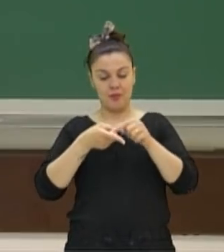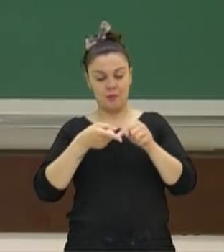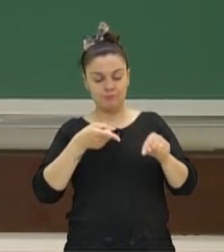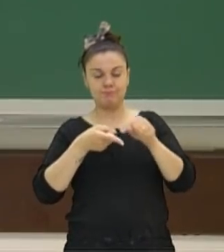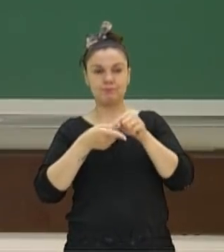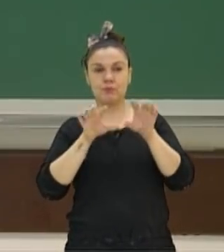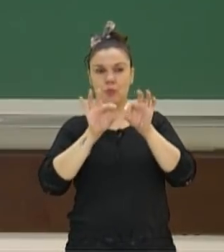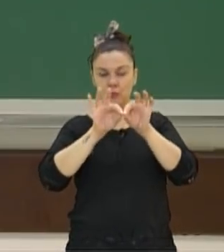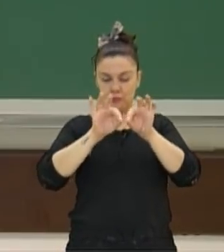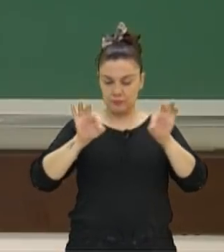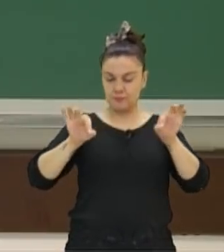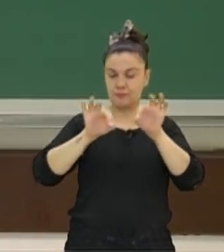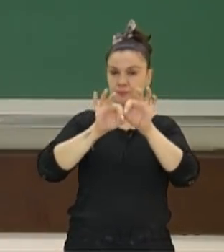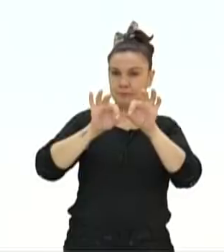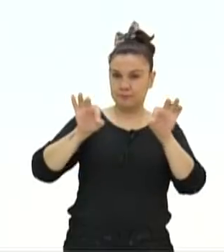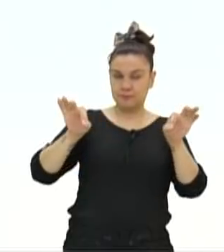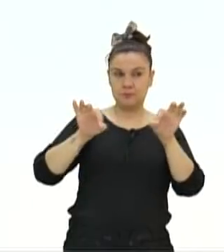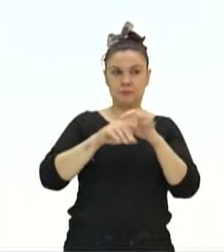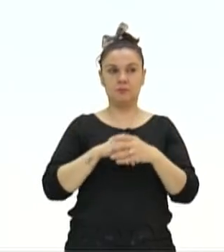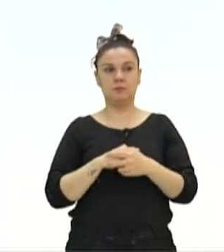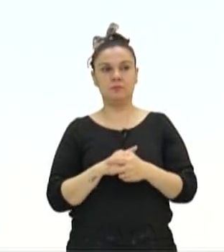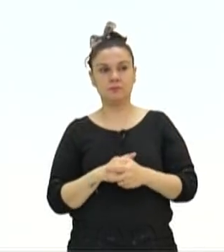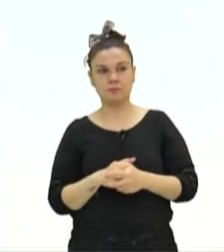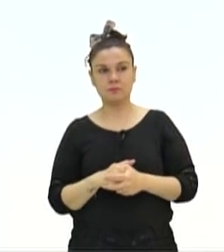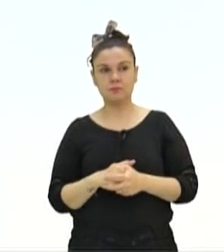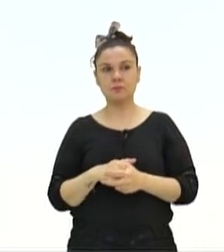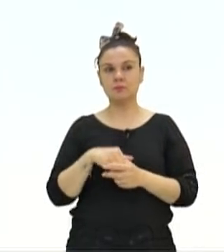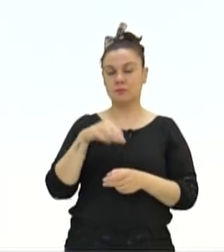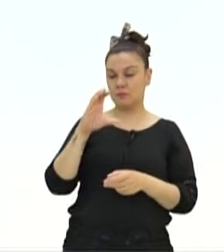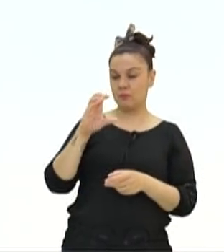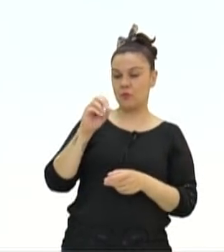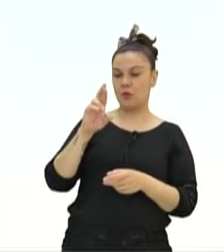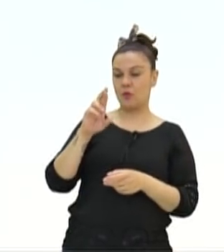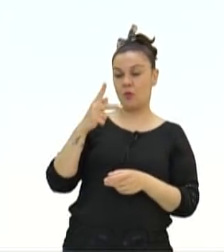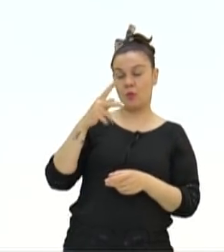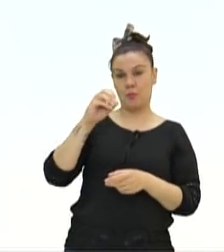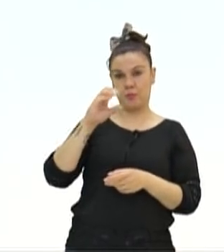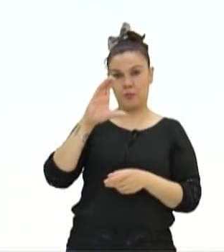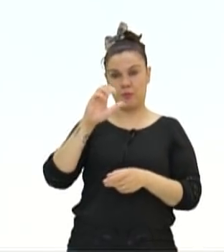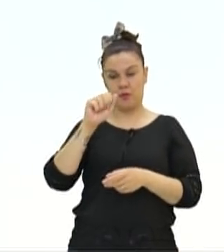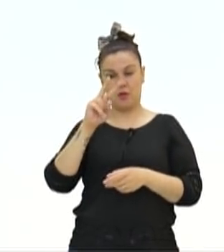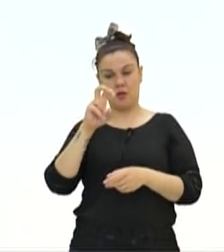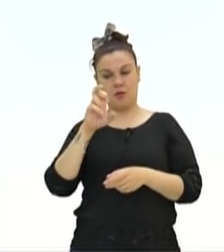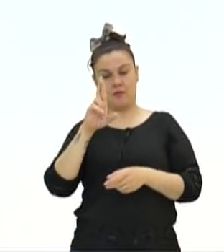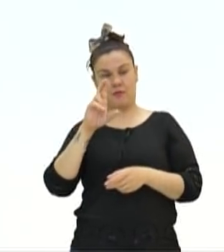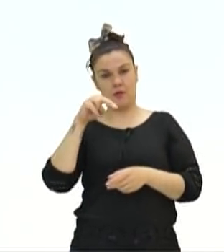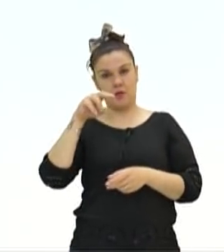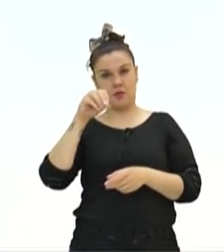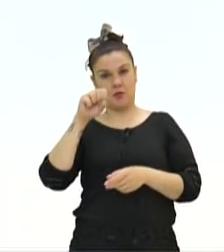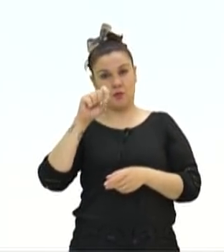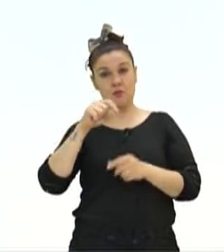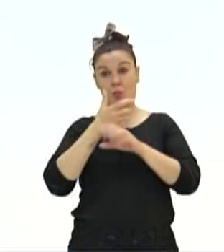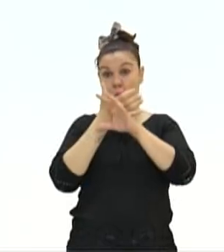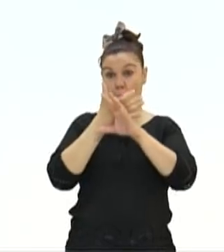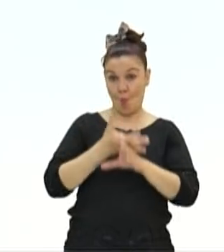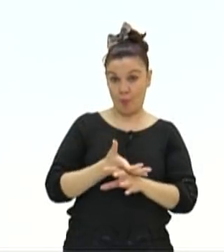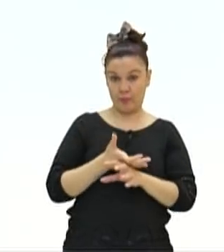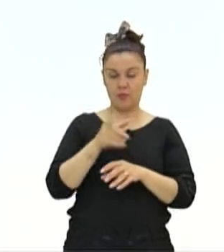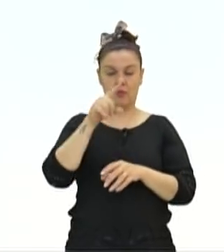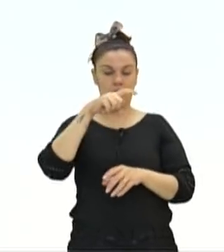pênis existem muitos espaços chamados corpos cavernosos, que estão vazios. Quando